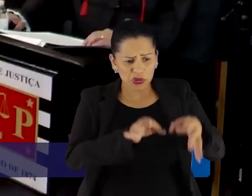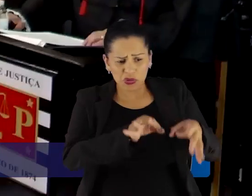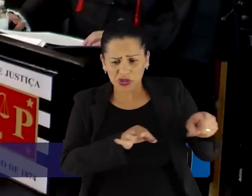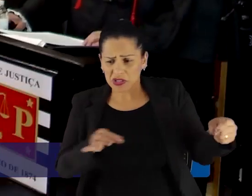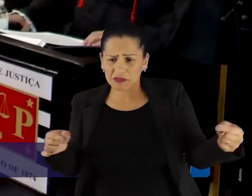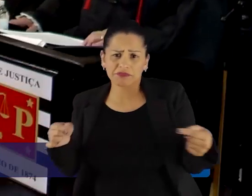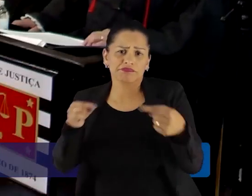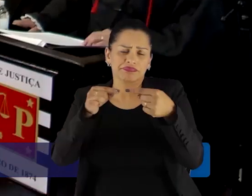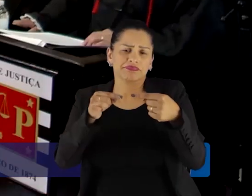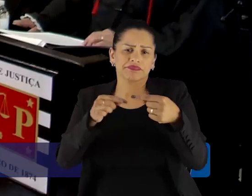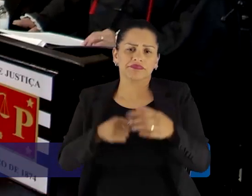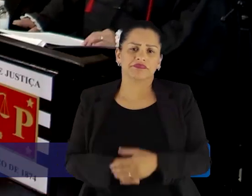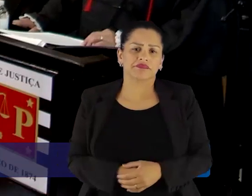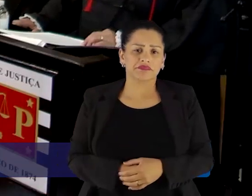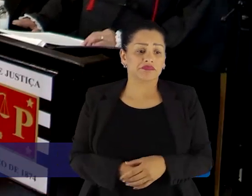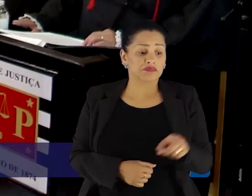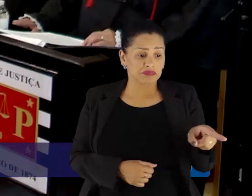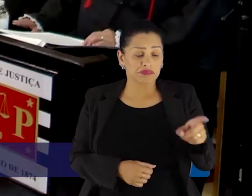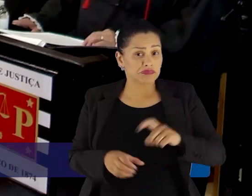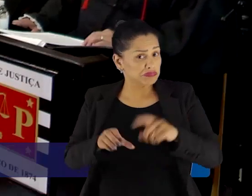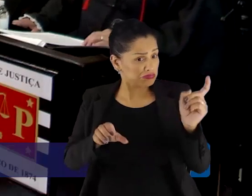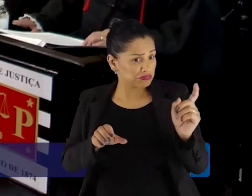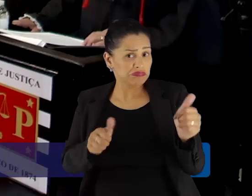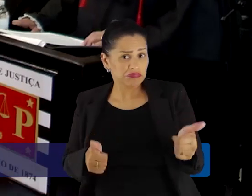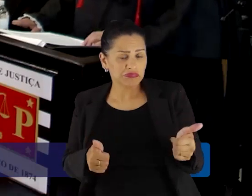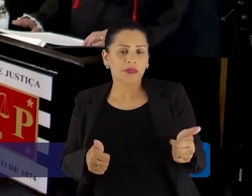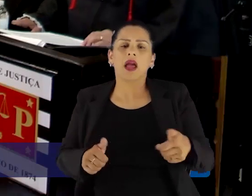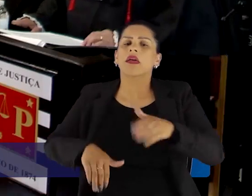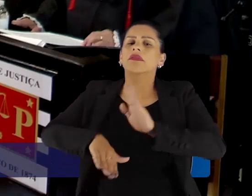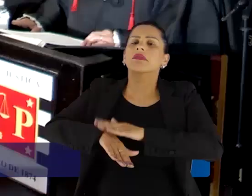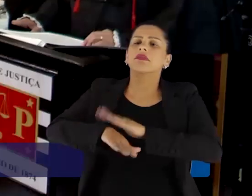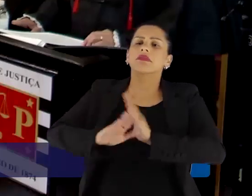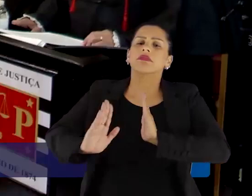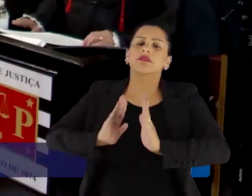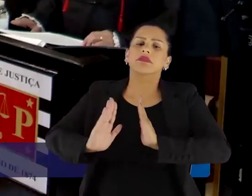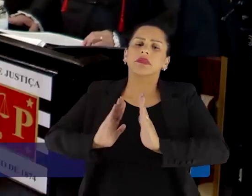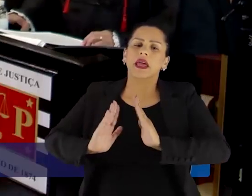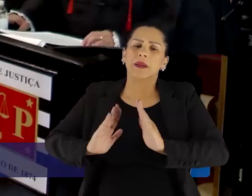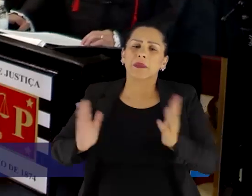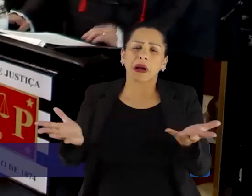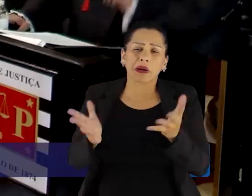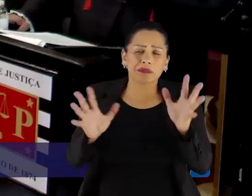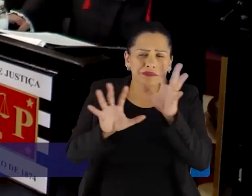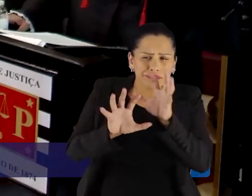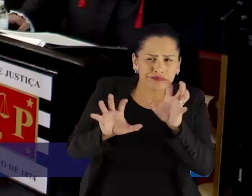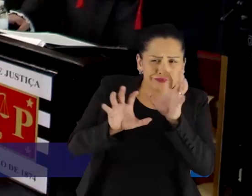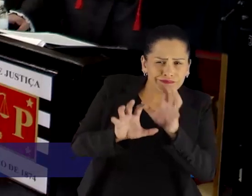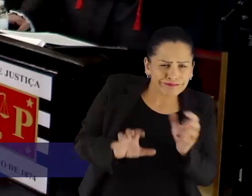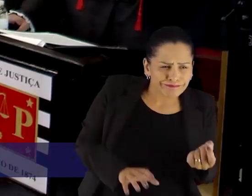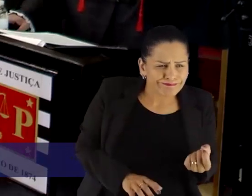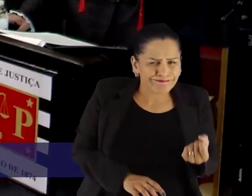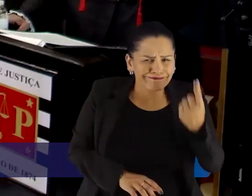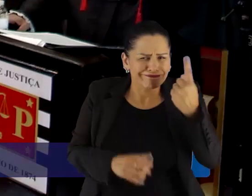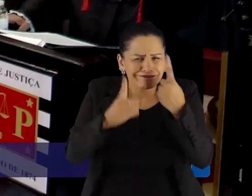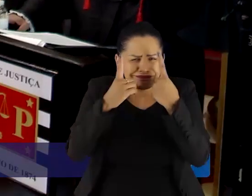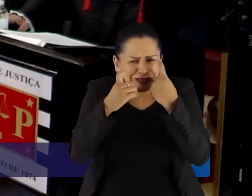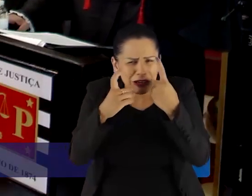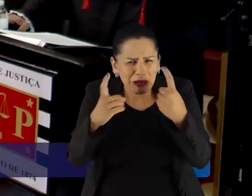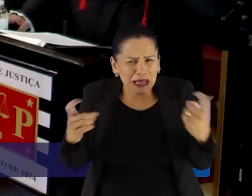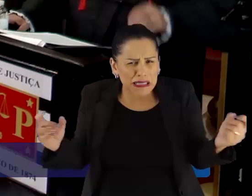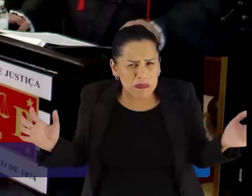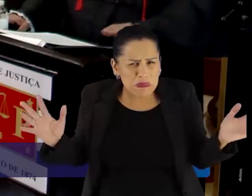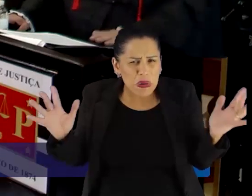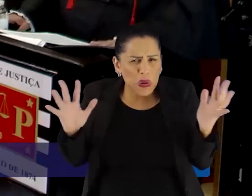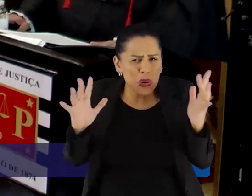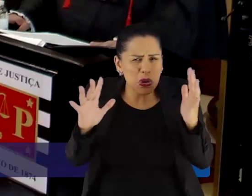justiça em tempos a Cris e nebulosos como que vivemos em que a violência tomou o